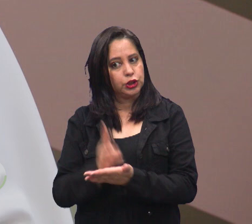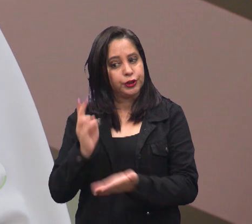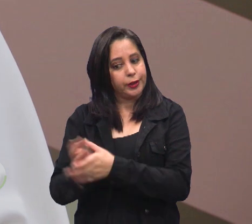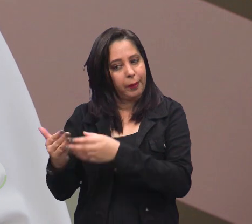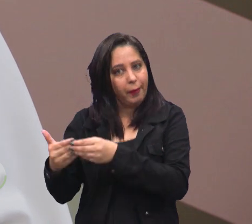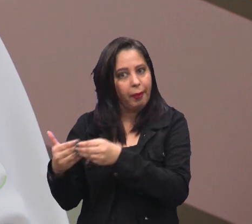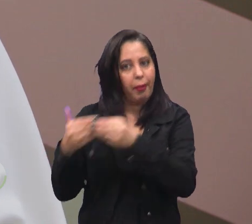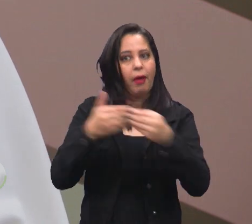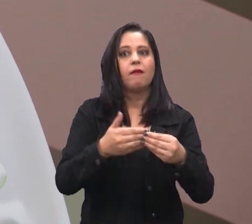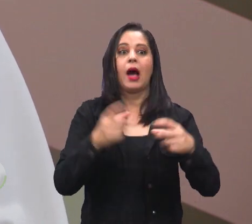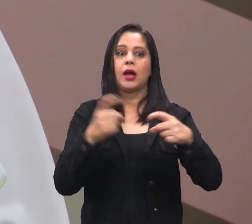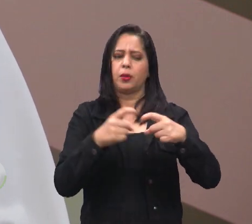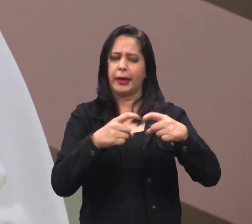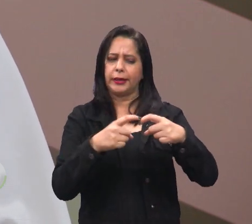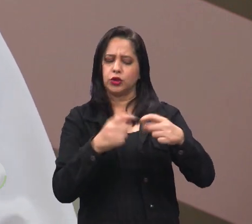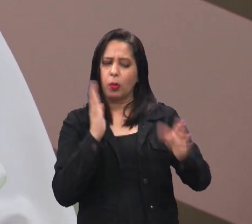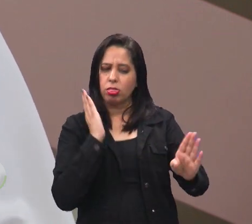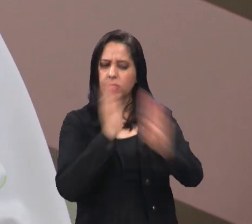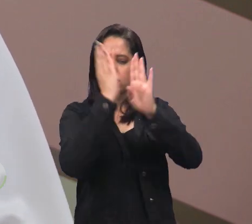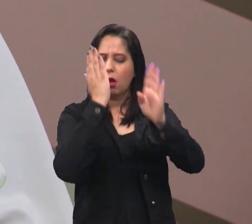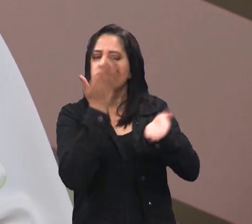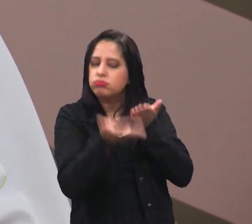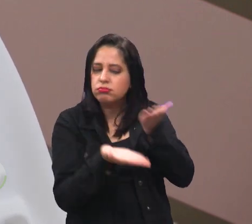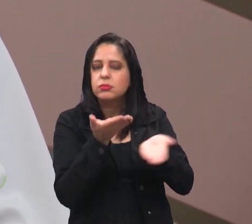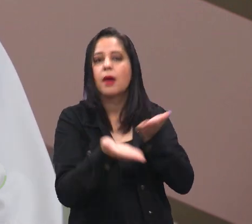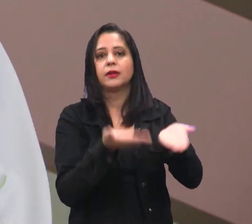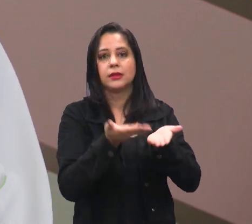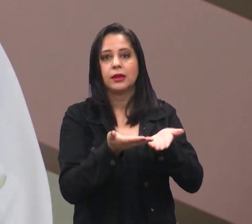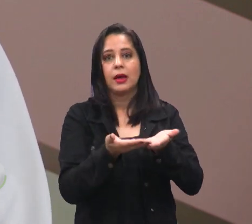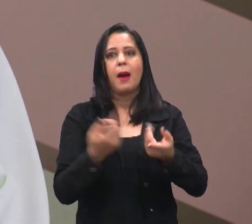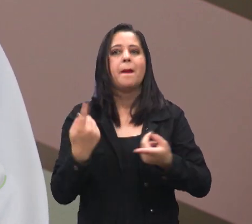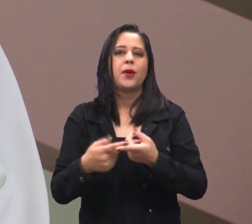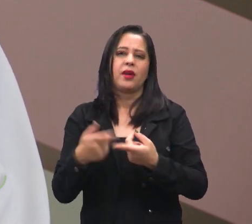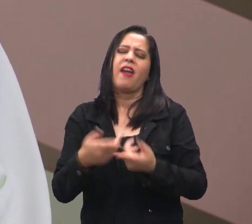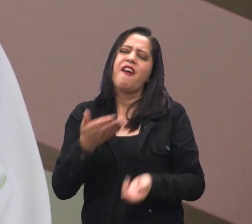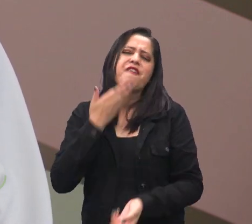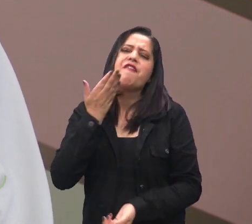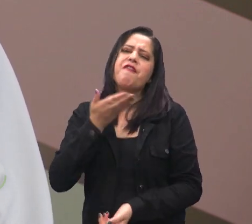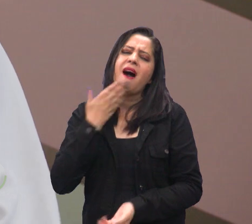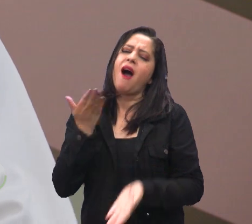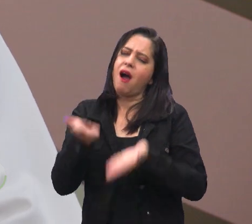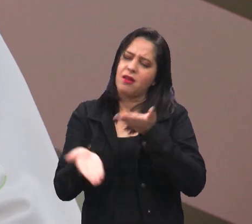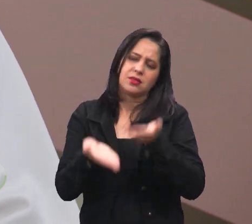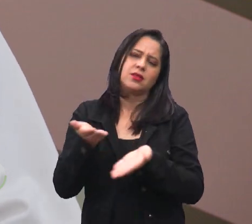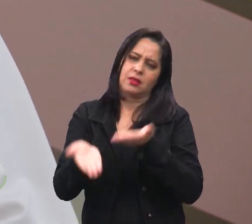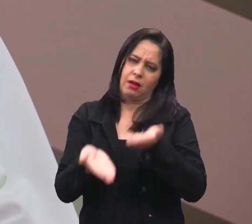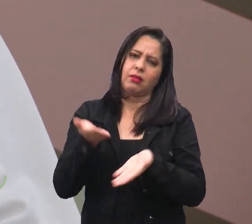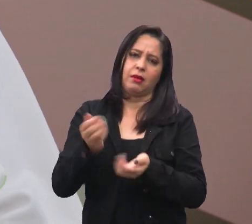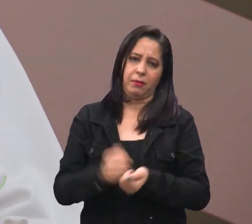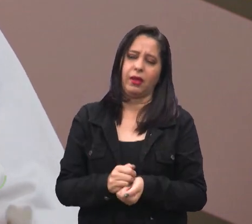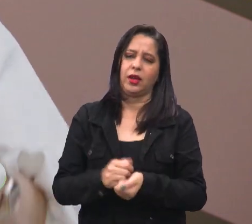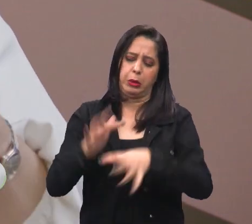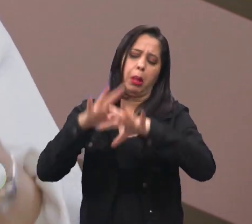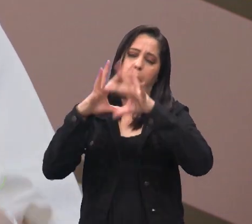para diagnosticar e tratar adequadamente, porque a anemia facilmente você consegue resolver.